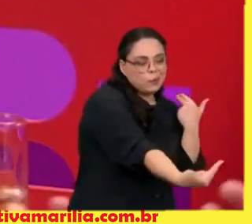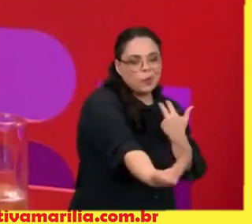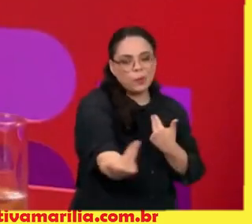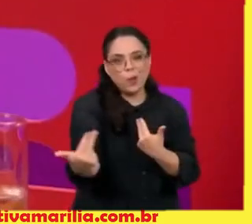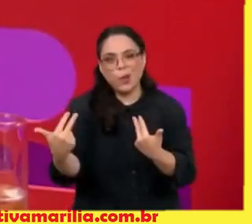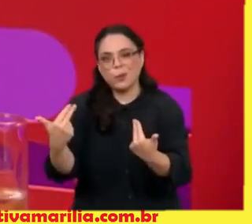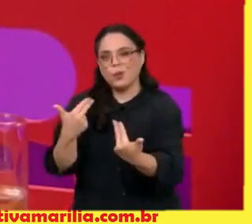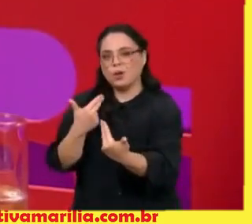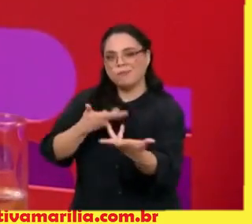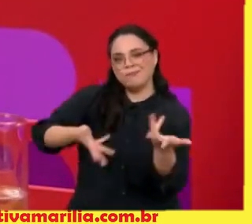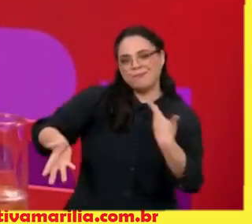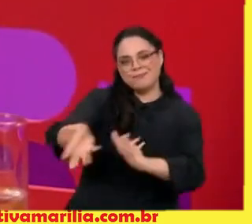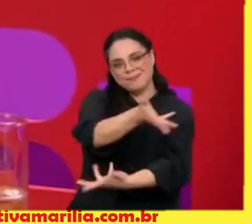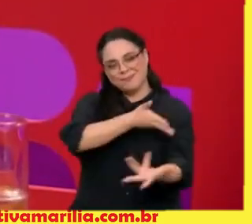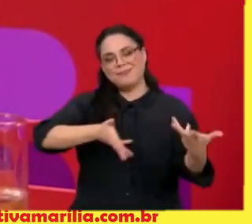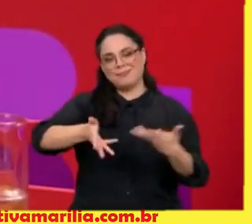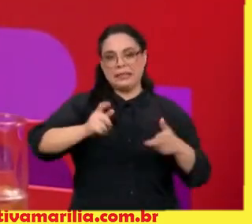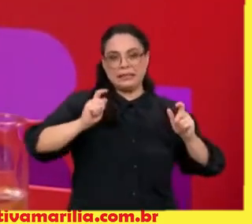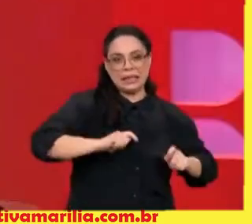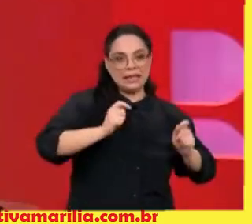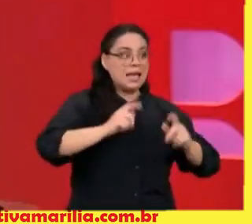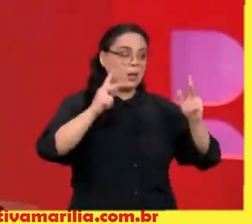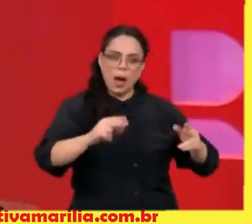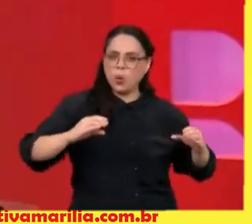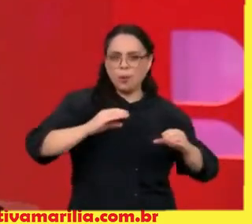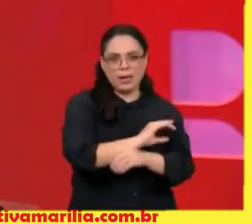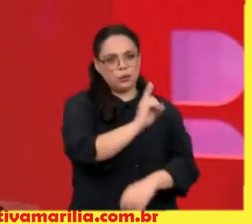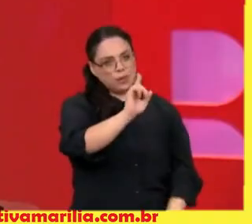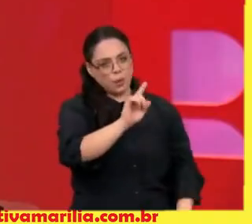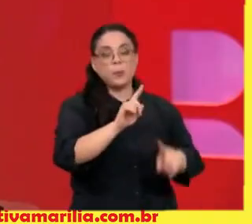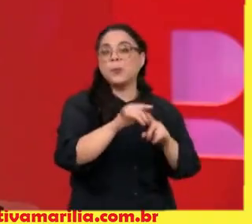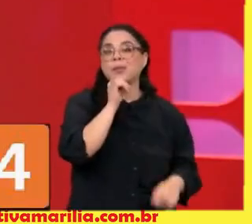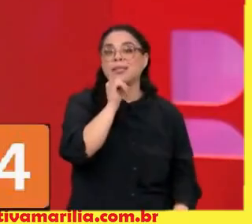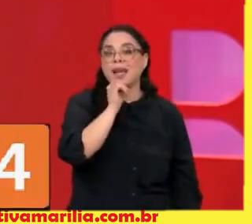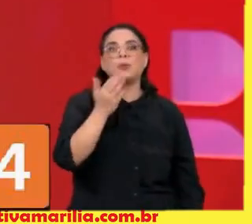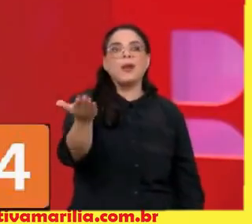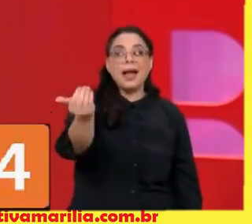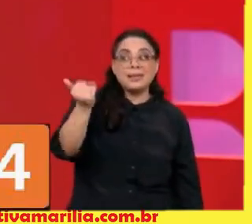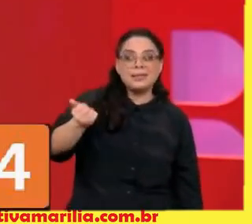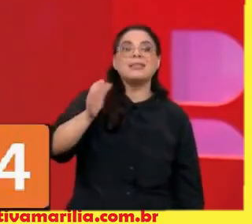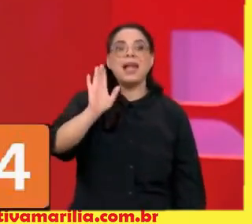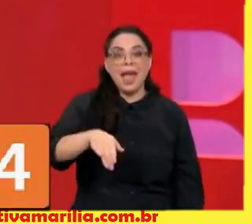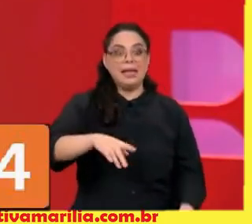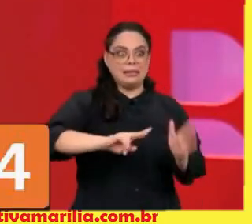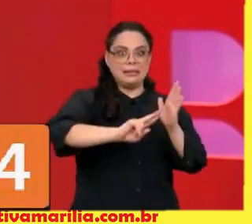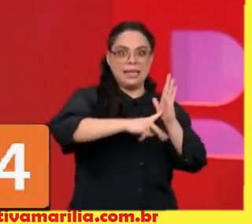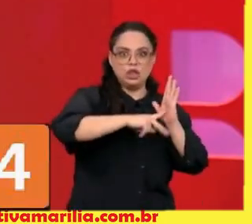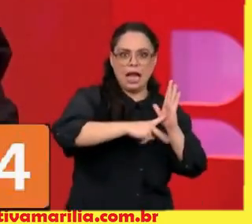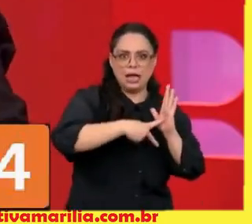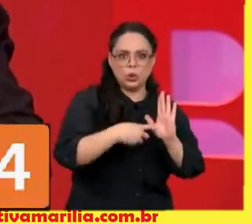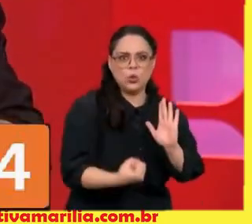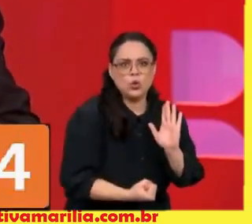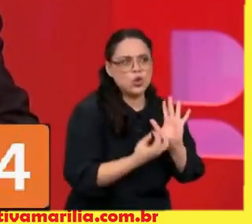mais universais possíveis, né? Claro. Nunca serão totalmente universais, como era a pauta dos trabalhadores ou dos sindicalistas, né? Sim. Que